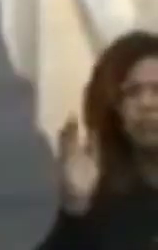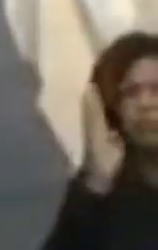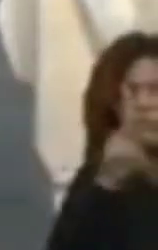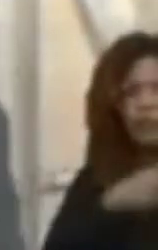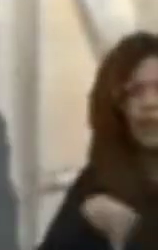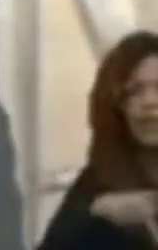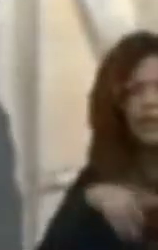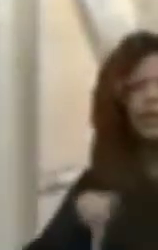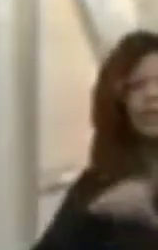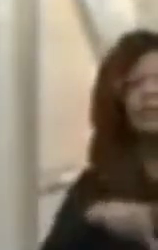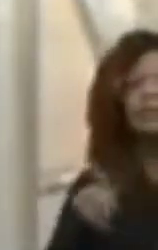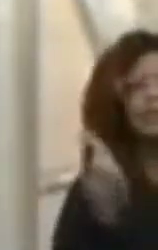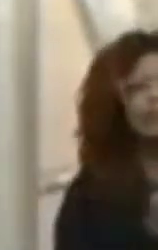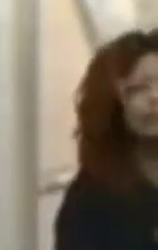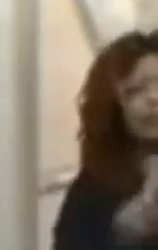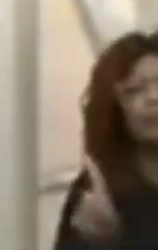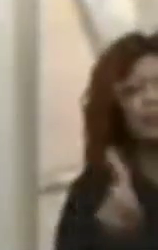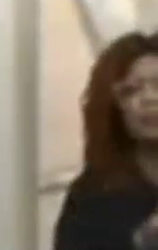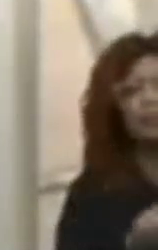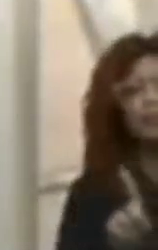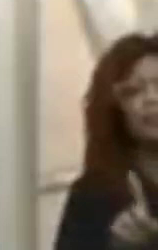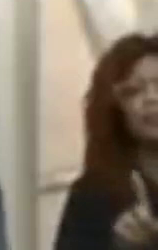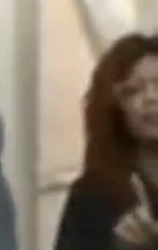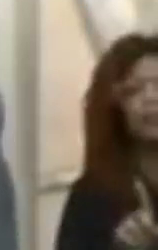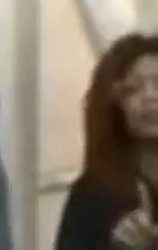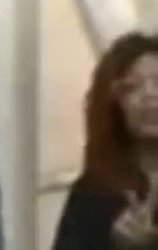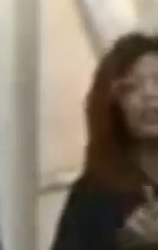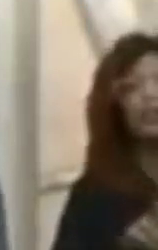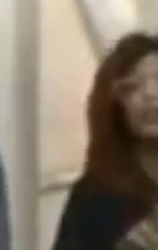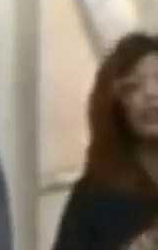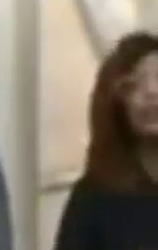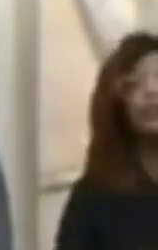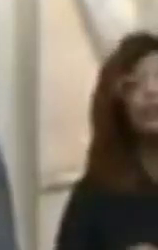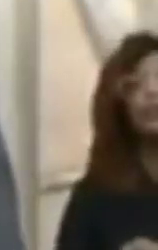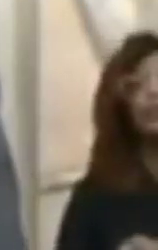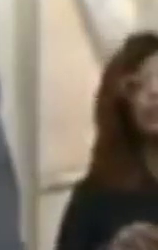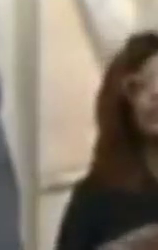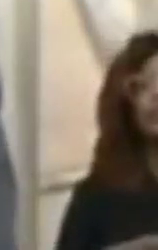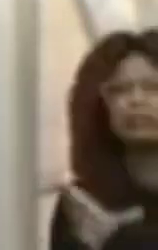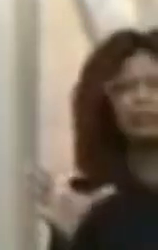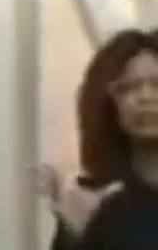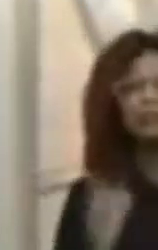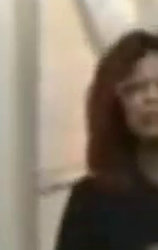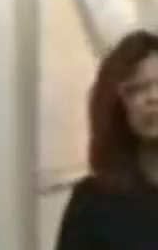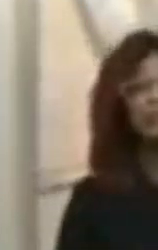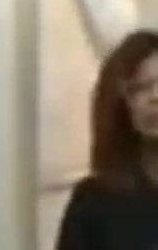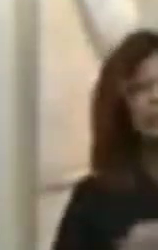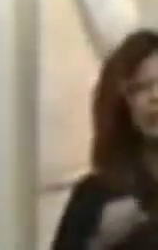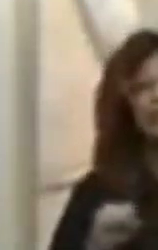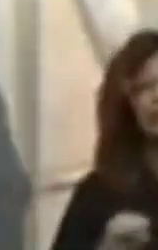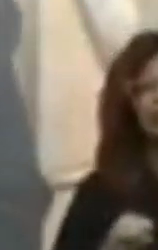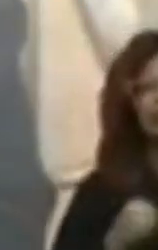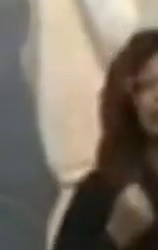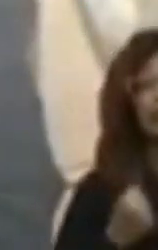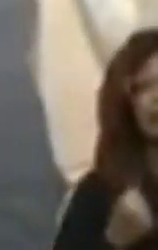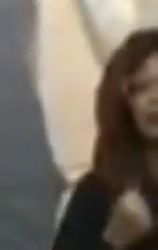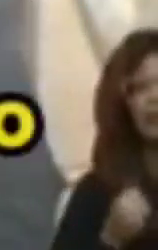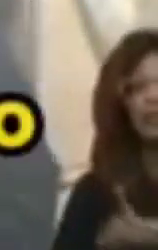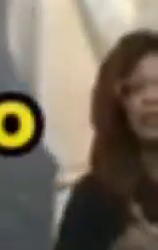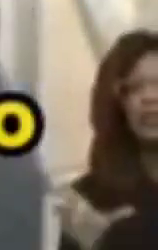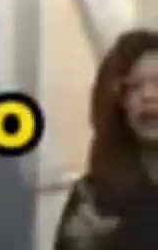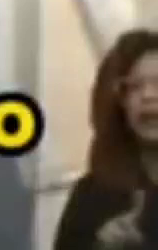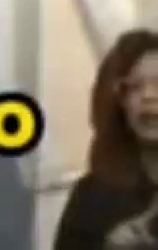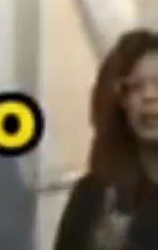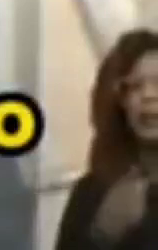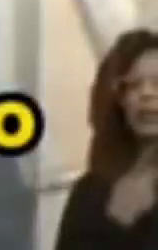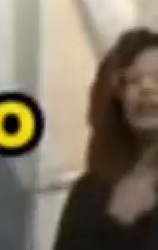o Bolsonaro? Não, foi o líder do MTST. Defendem a democracia,